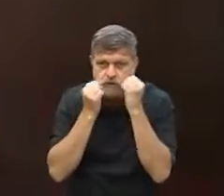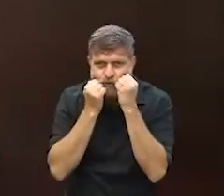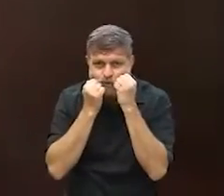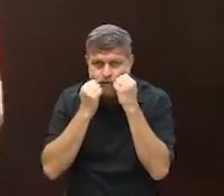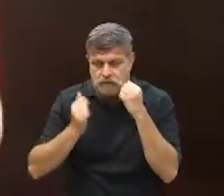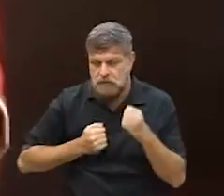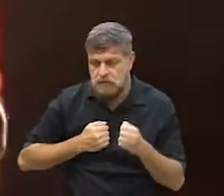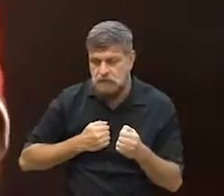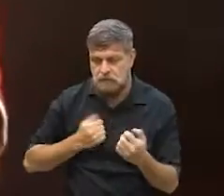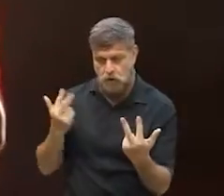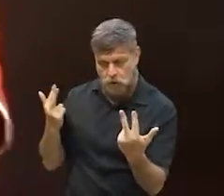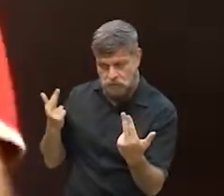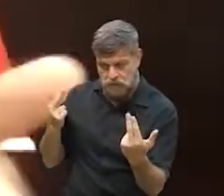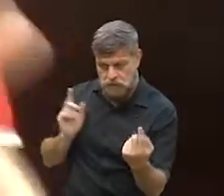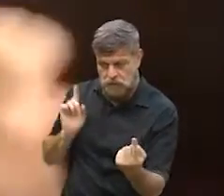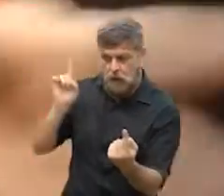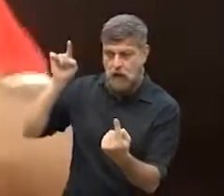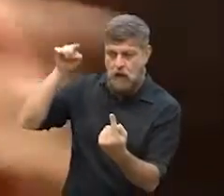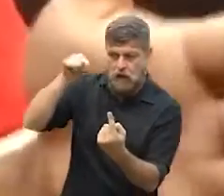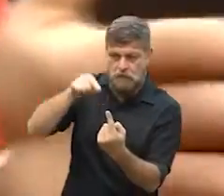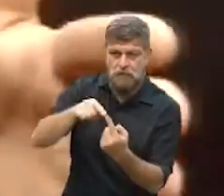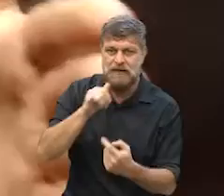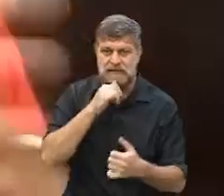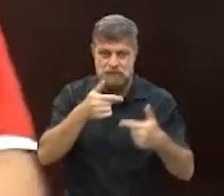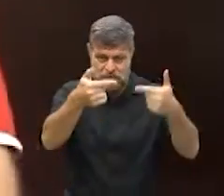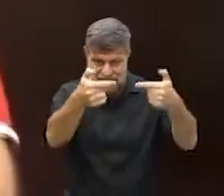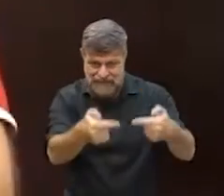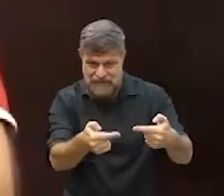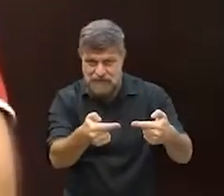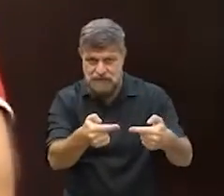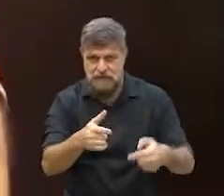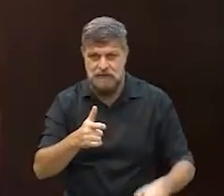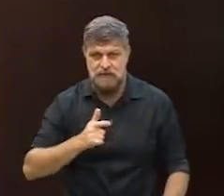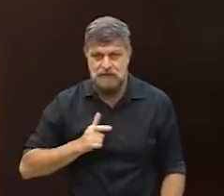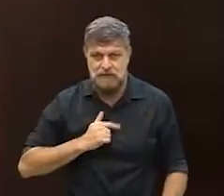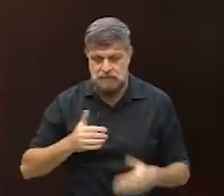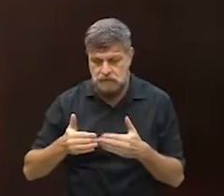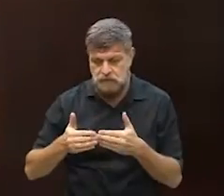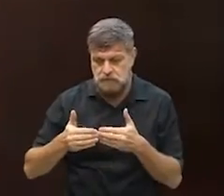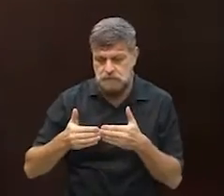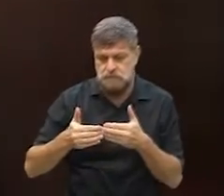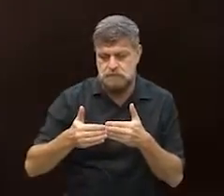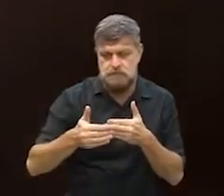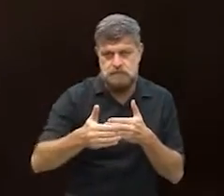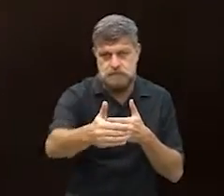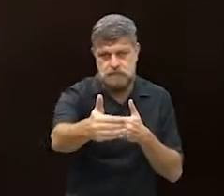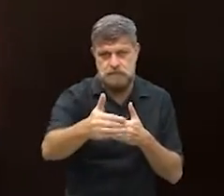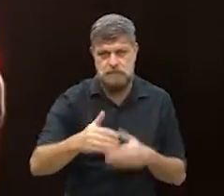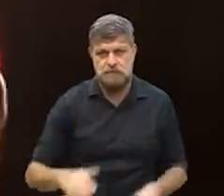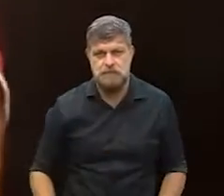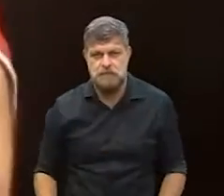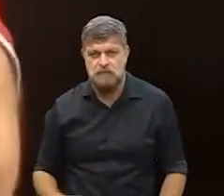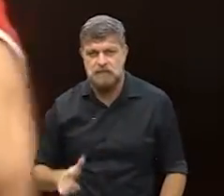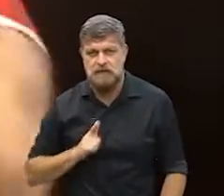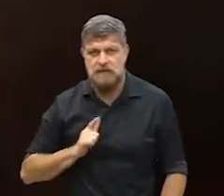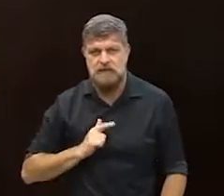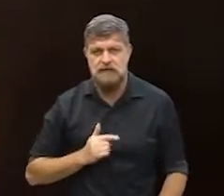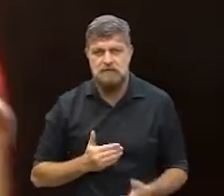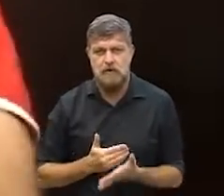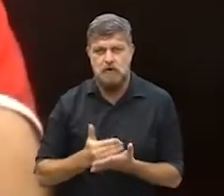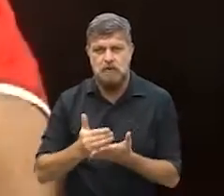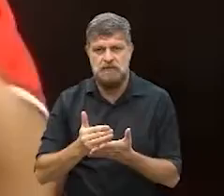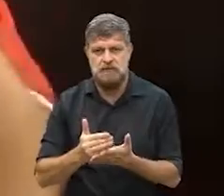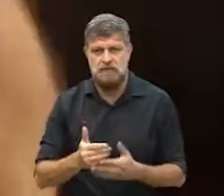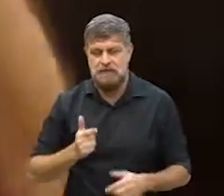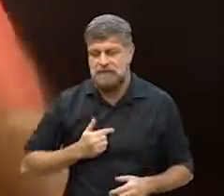vezes a notícia é um sequencial. Foi citado guerra. Uma guerra que está acontecendo, teve um míssil